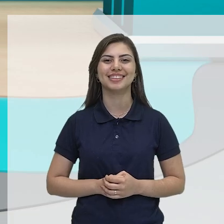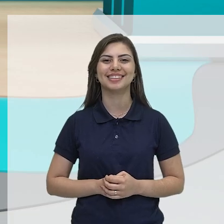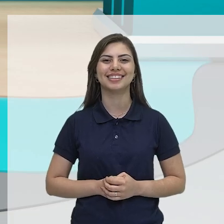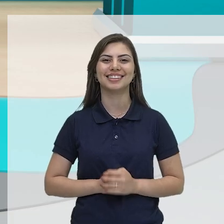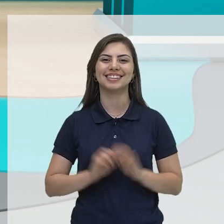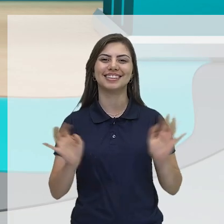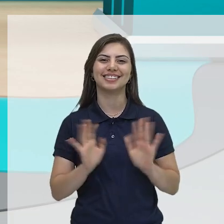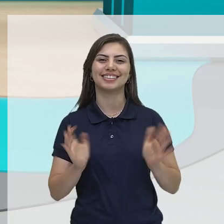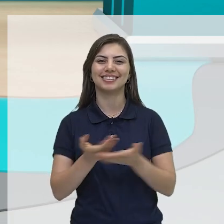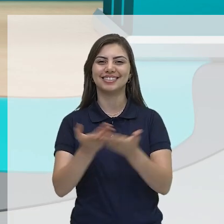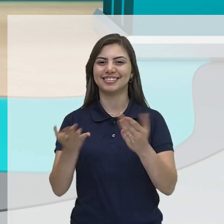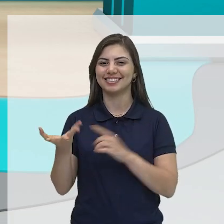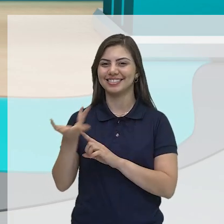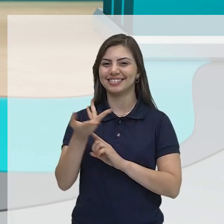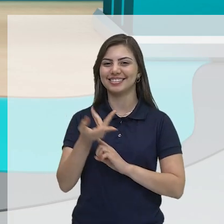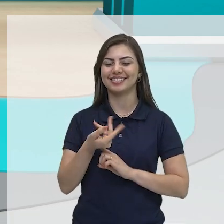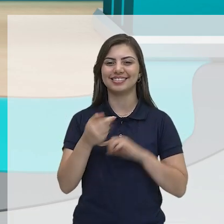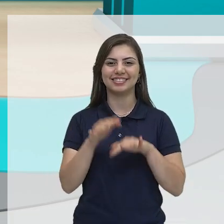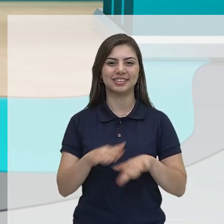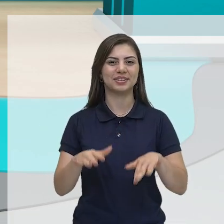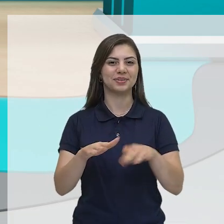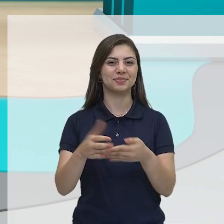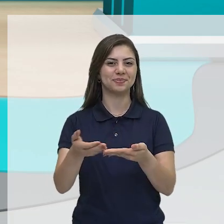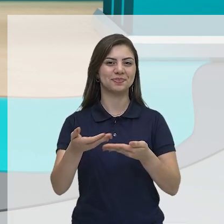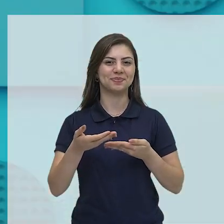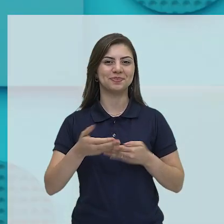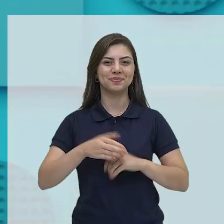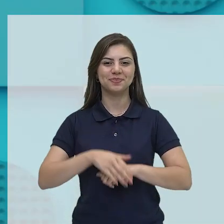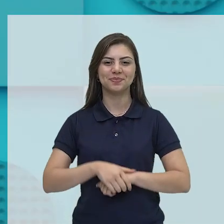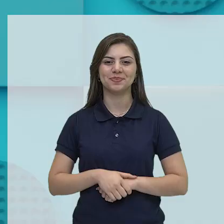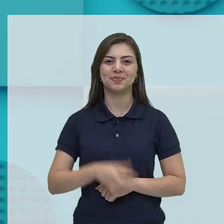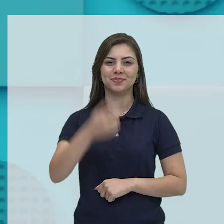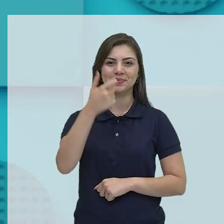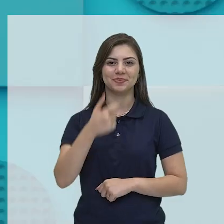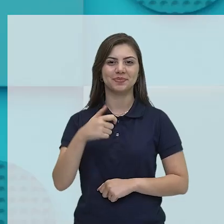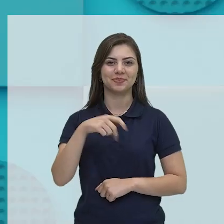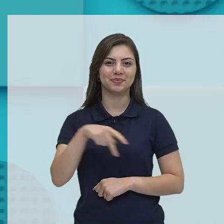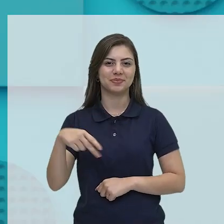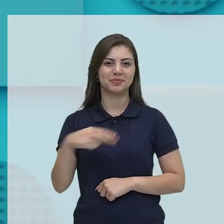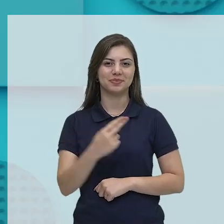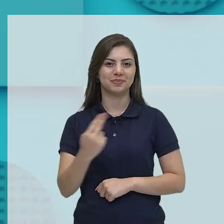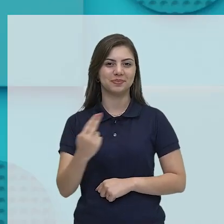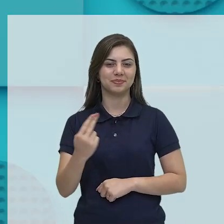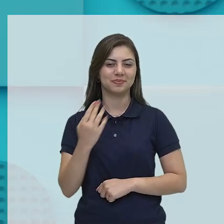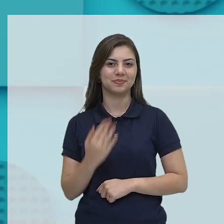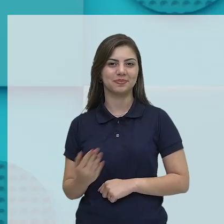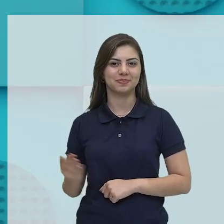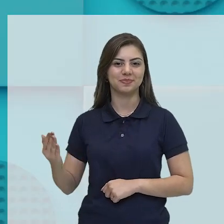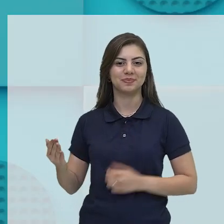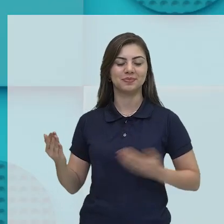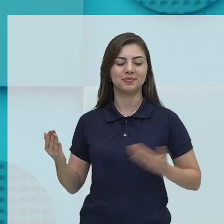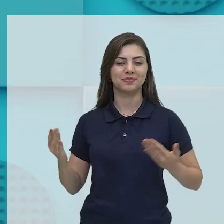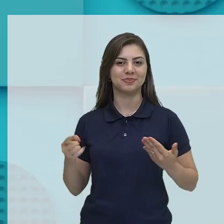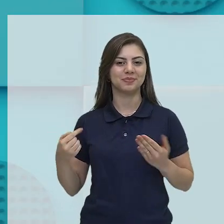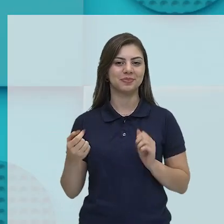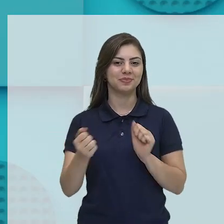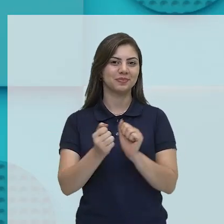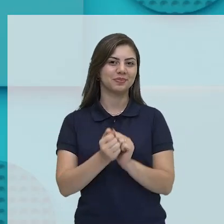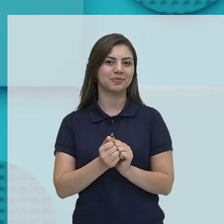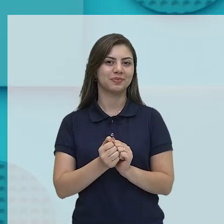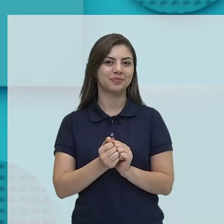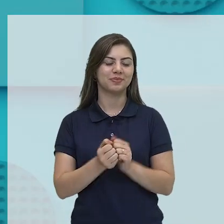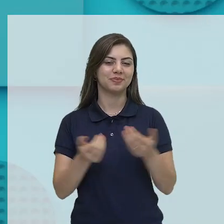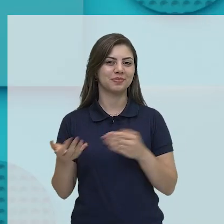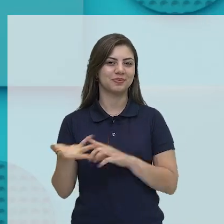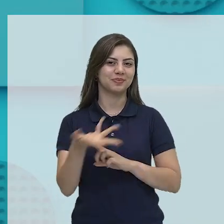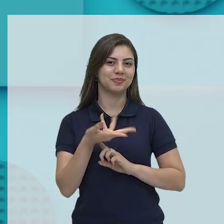Olá, meus artistas queridos, sejam bem-vindos! Eu sou a professora Gabriela e estou acompanhando vocês nesta jornada